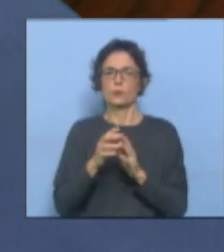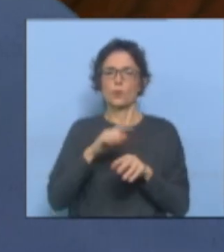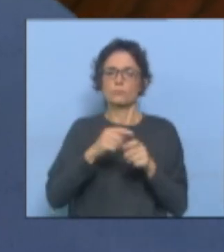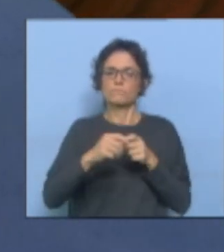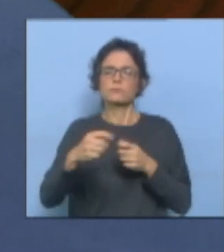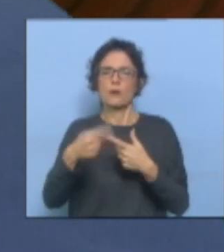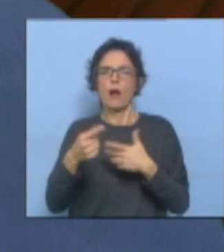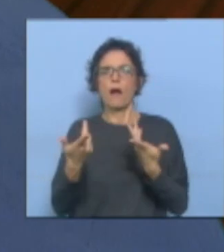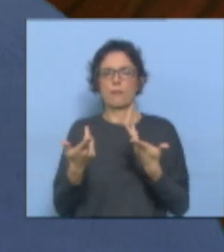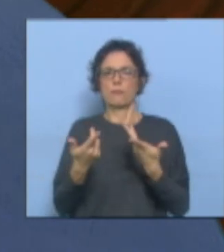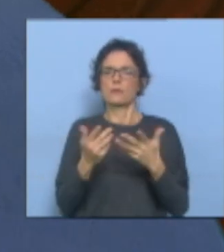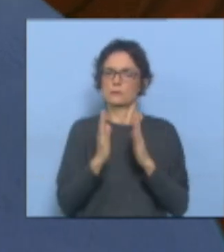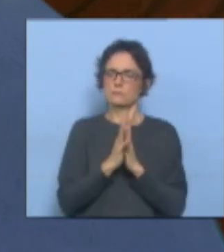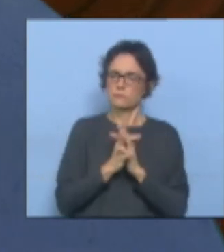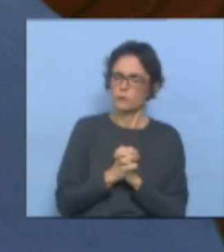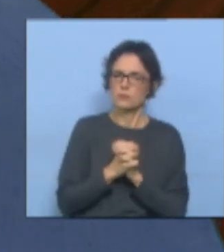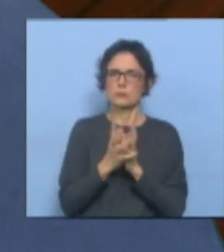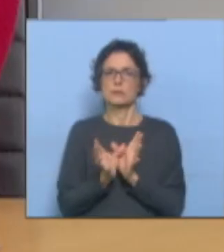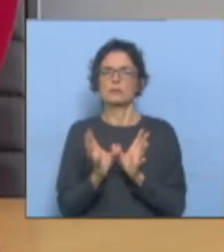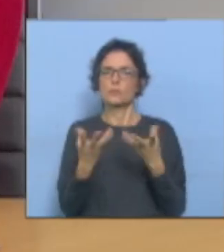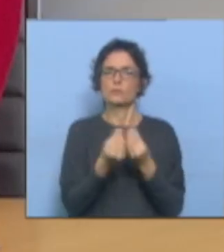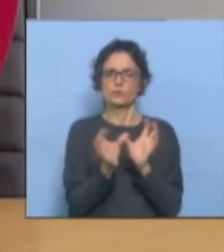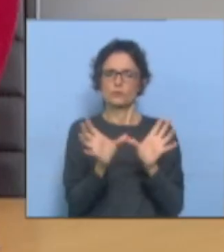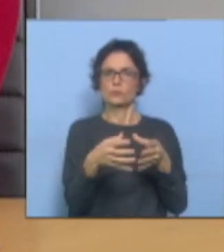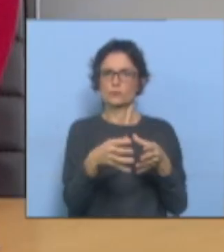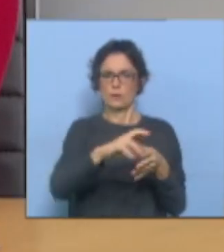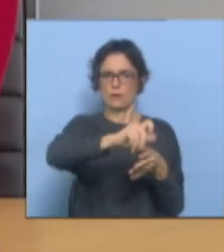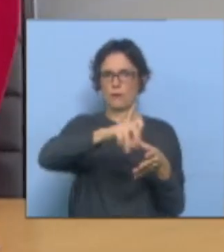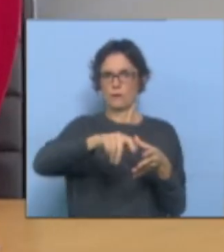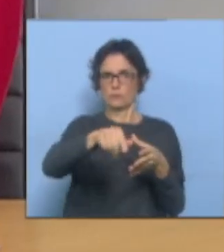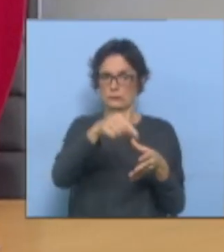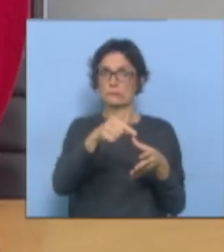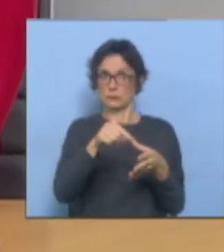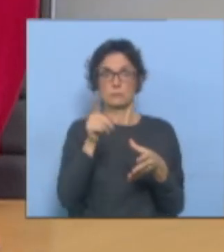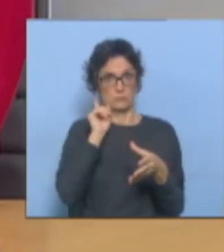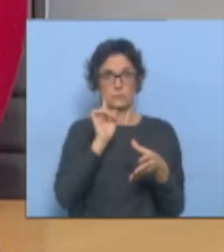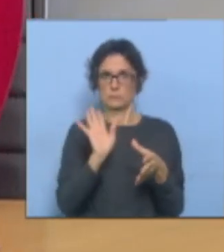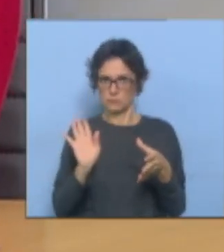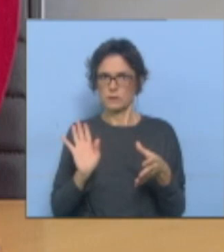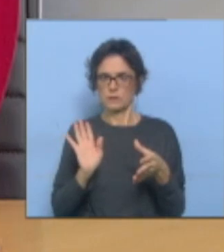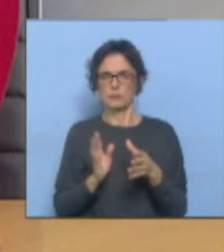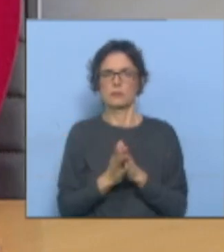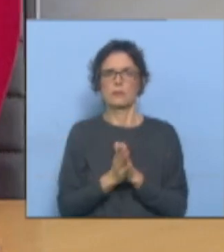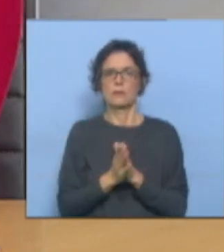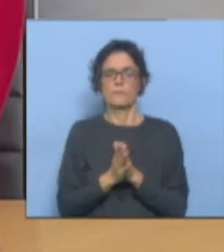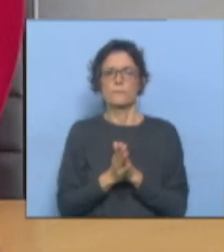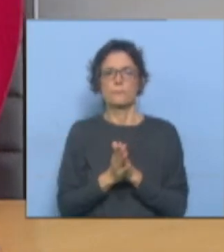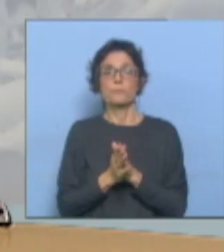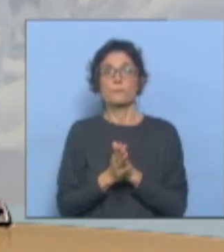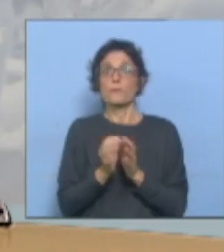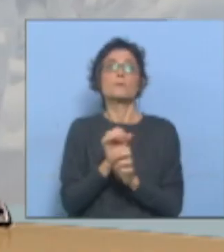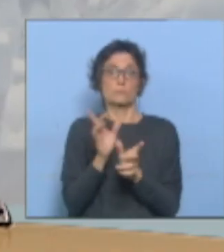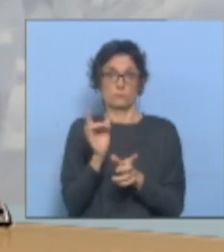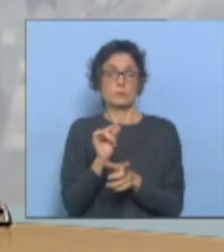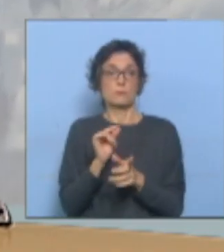conjunto com as comunidades locais, portanto não perder nunca de vista essa dimensão da fé. Até porque há um símbolo, né? A